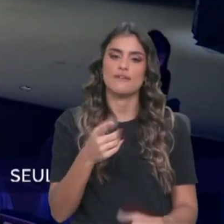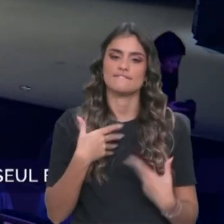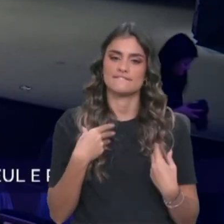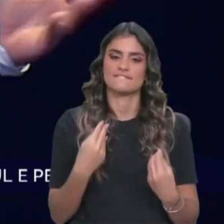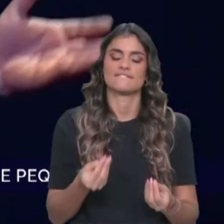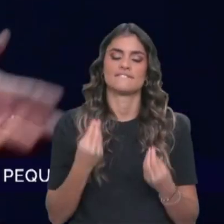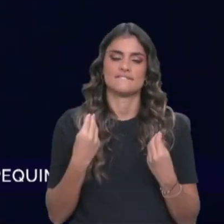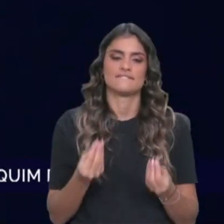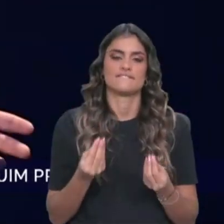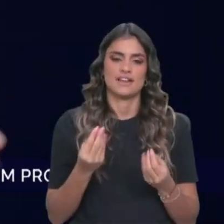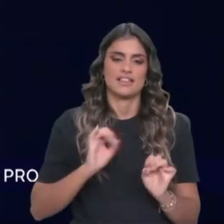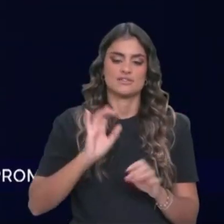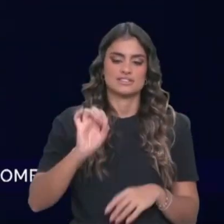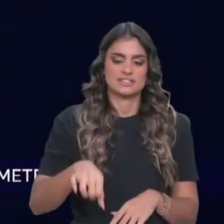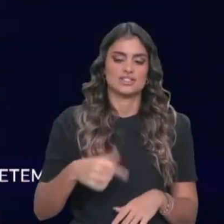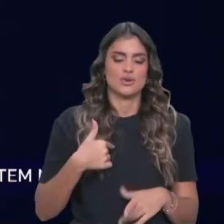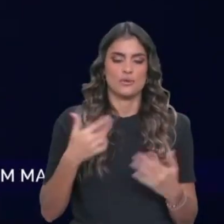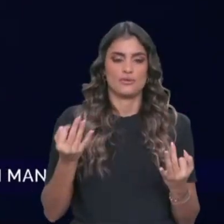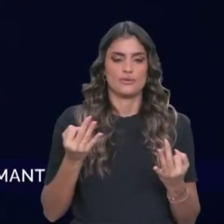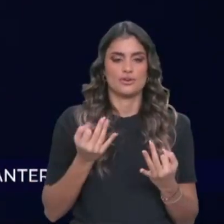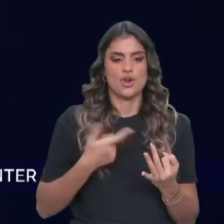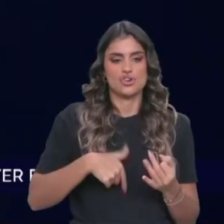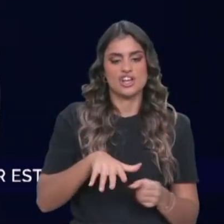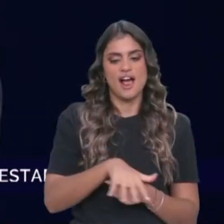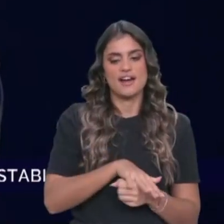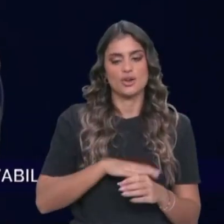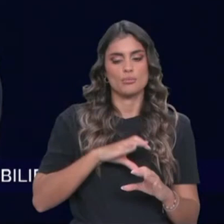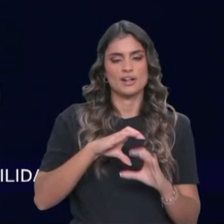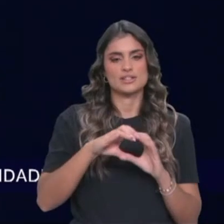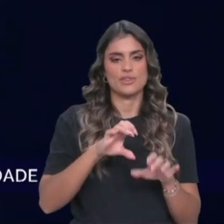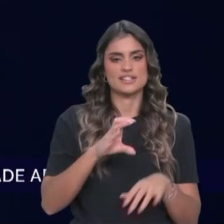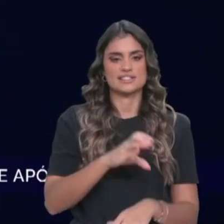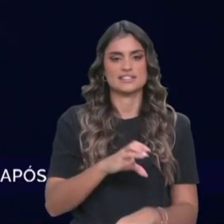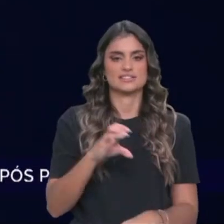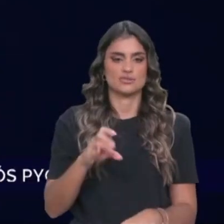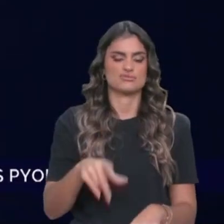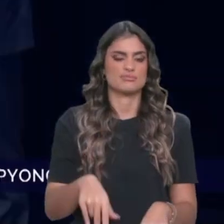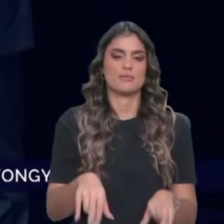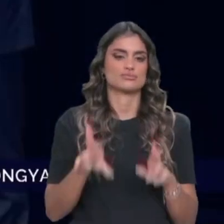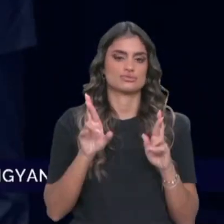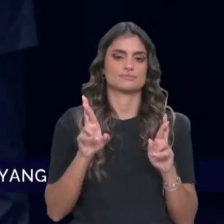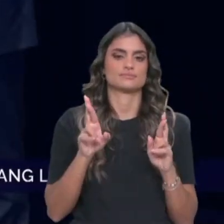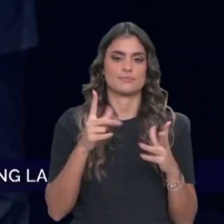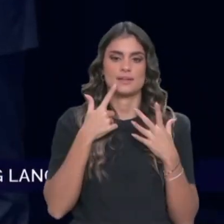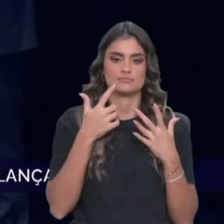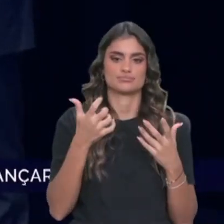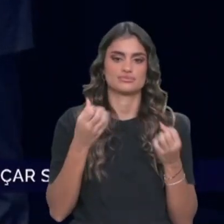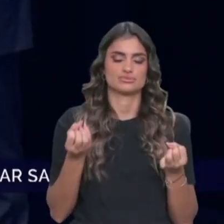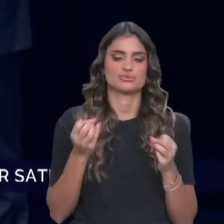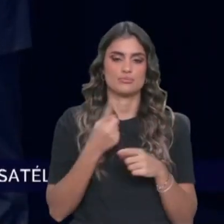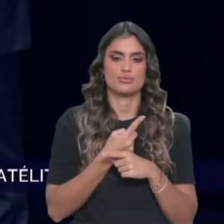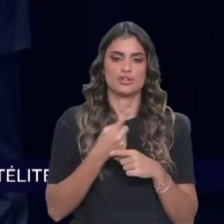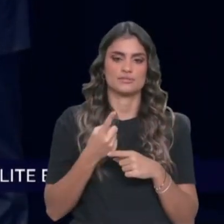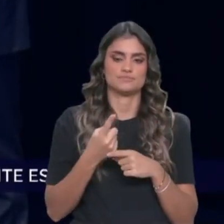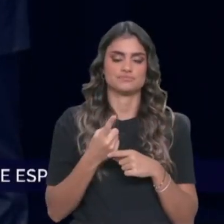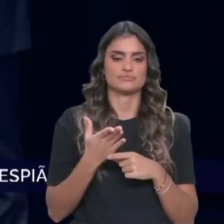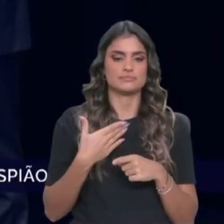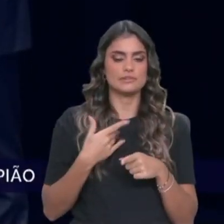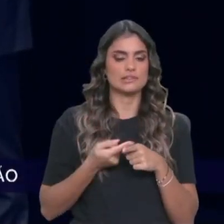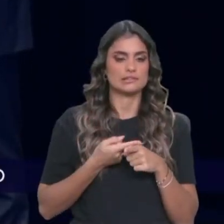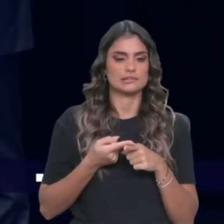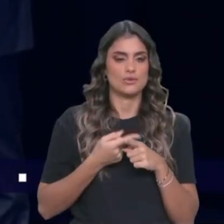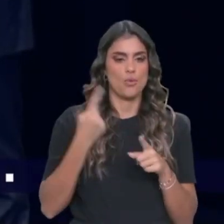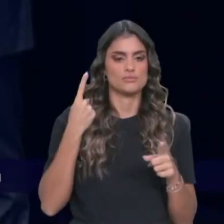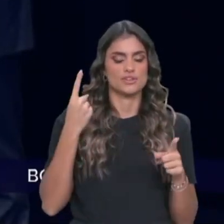nas estrelas e, obviamente, estupefacto quando estamos na área da comunicação de ciência, não estamos à espera de reconhecimentos, porque isto é um espírito de missão,